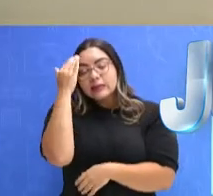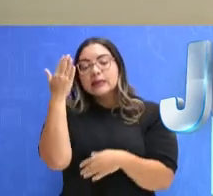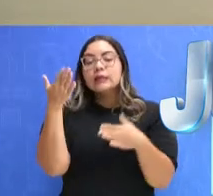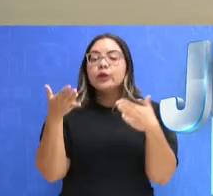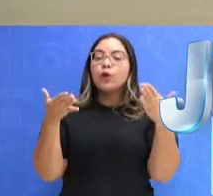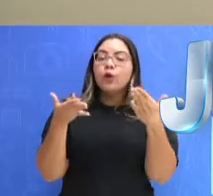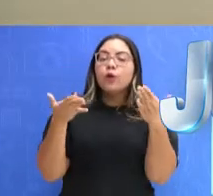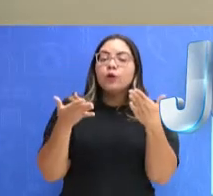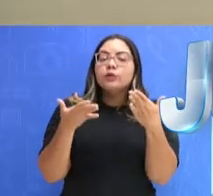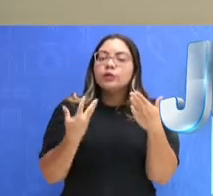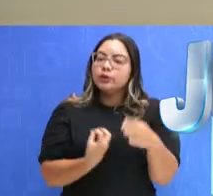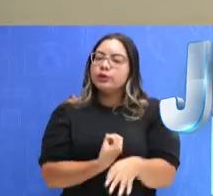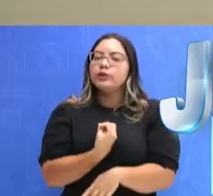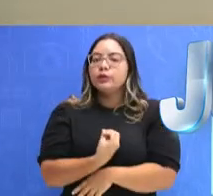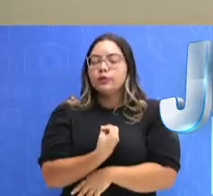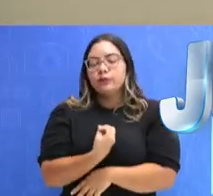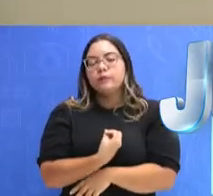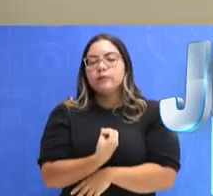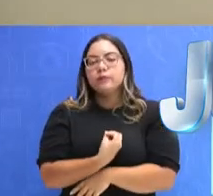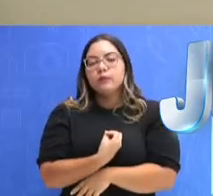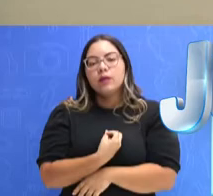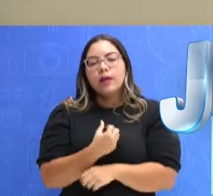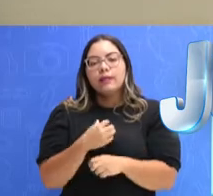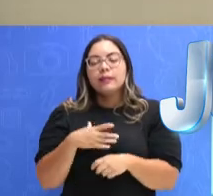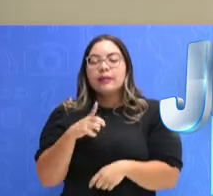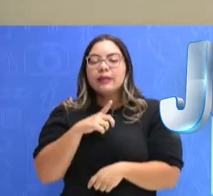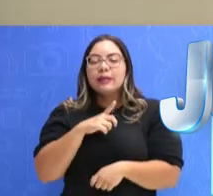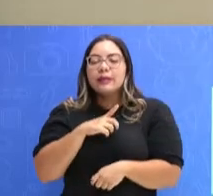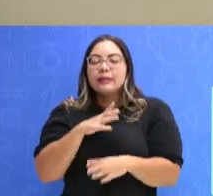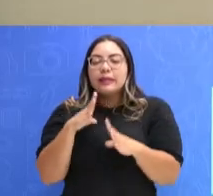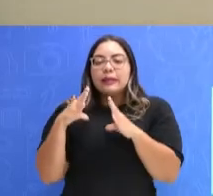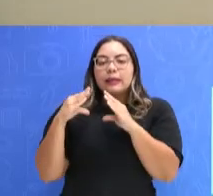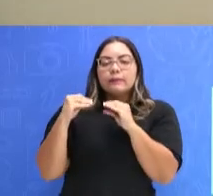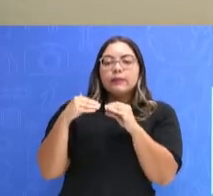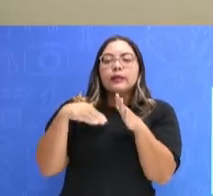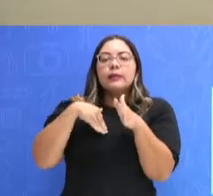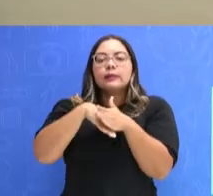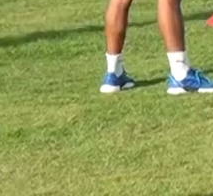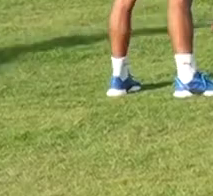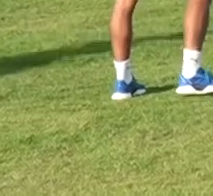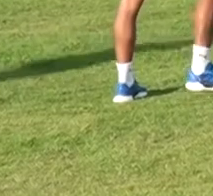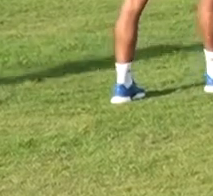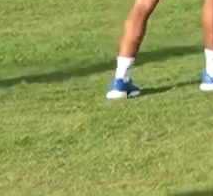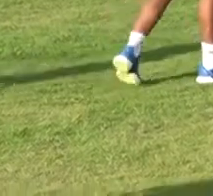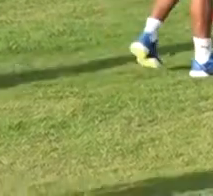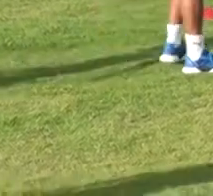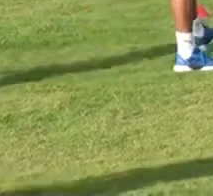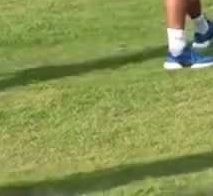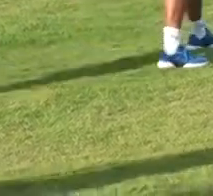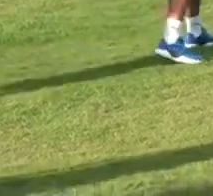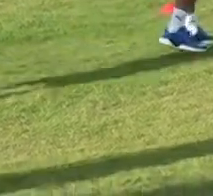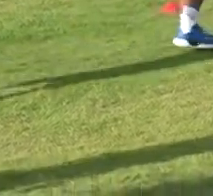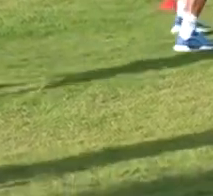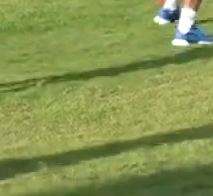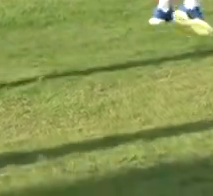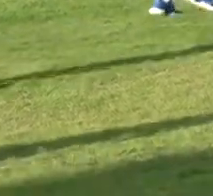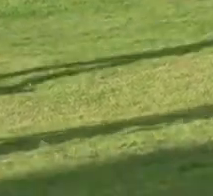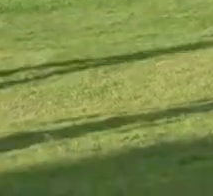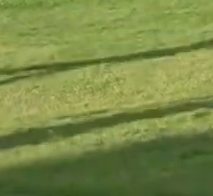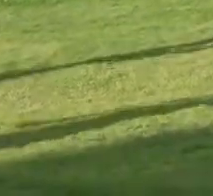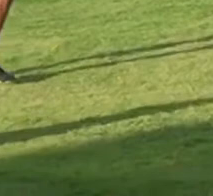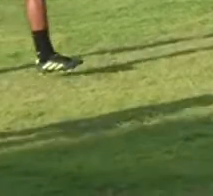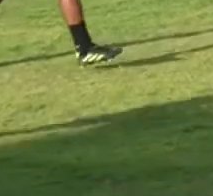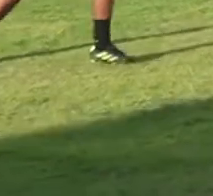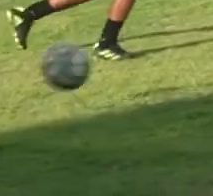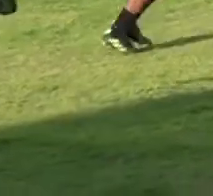gente limitou, tá? essa prática do esporte era pensando na sua saúde. Para quem é desportista e pode treinar